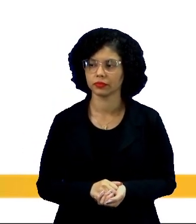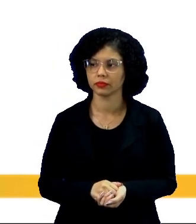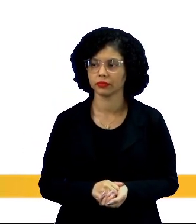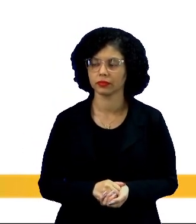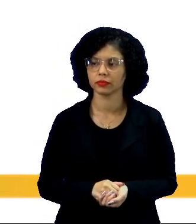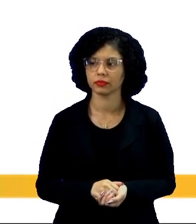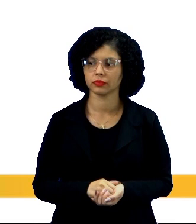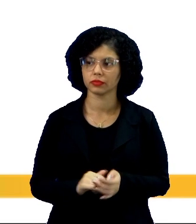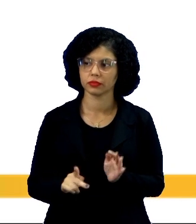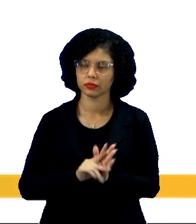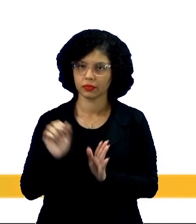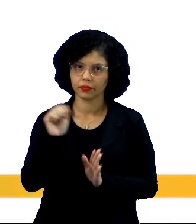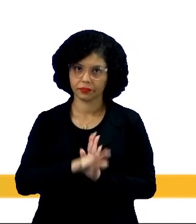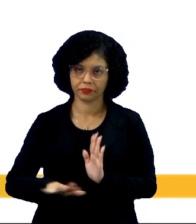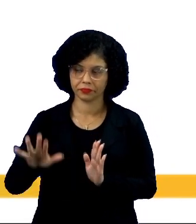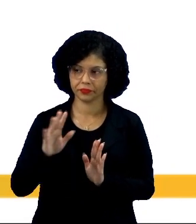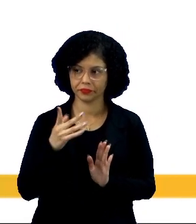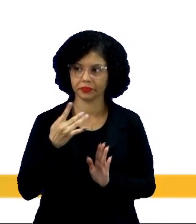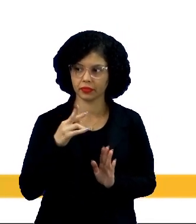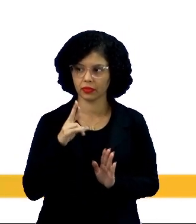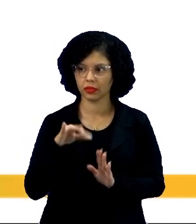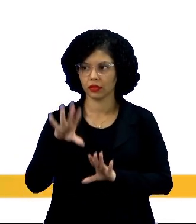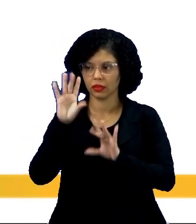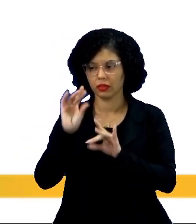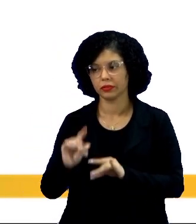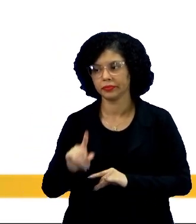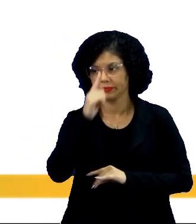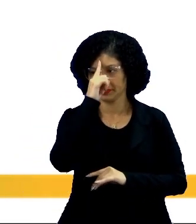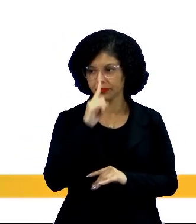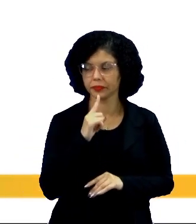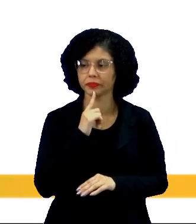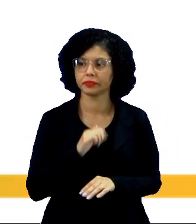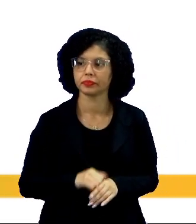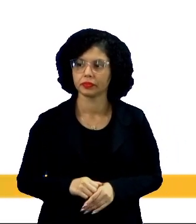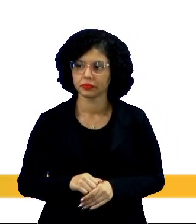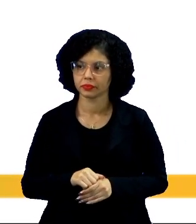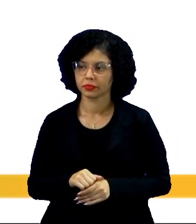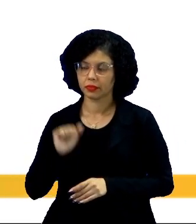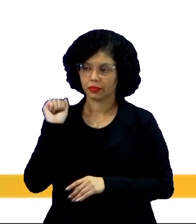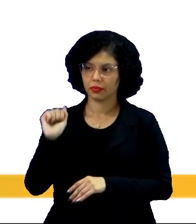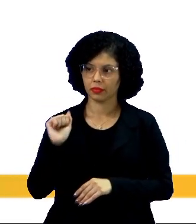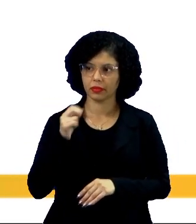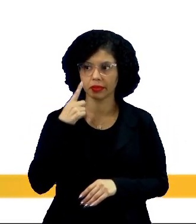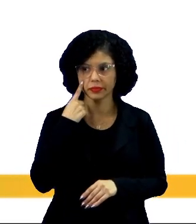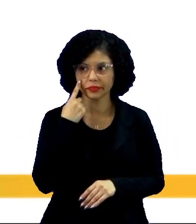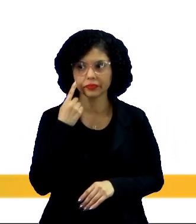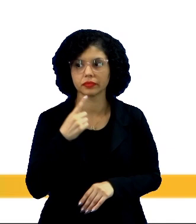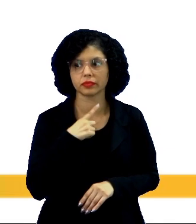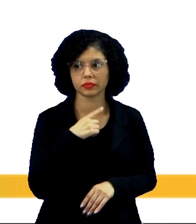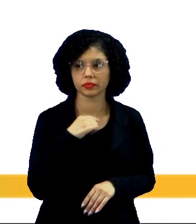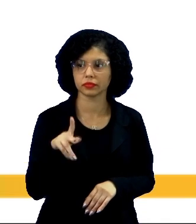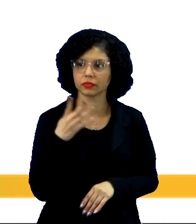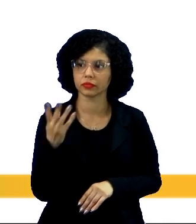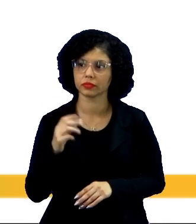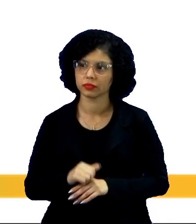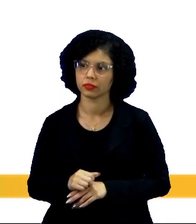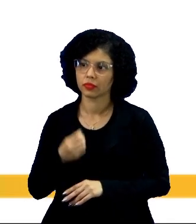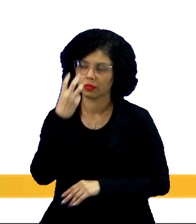lado. Determine a área e o perímetro de cada figura. Aí na figura A, você observa que nós